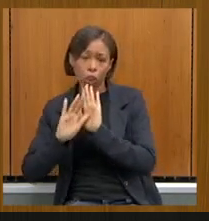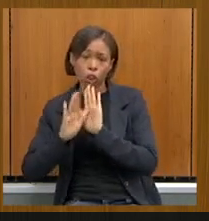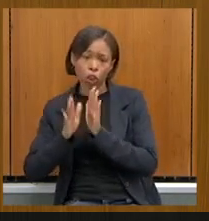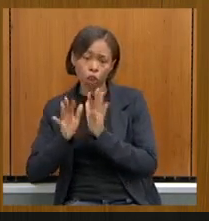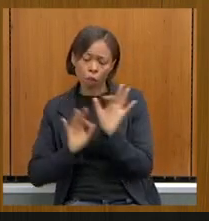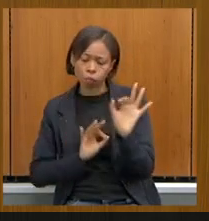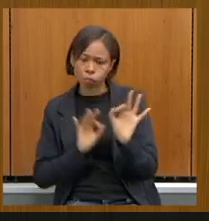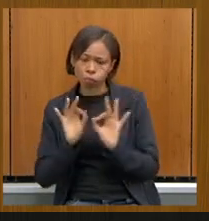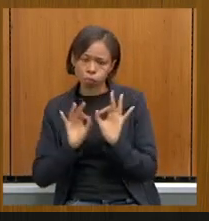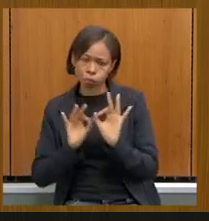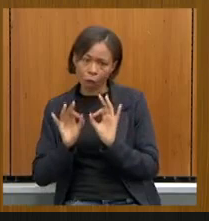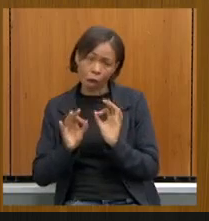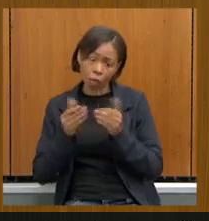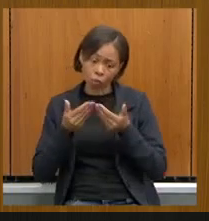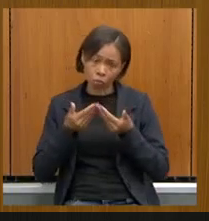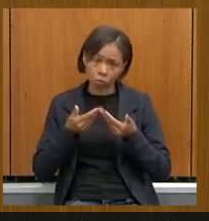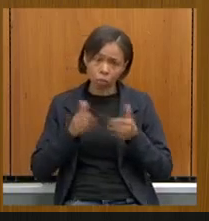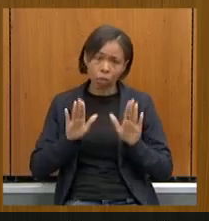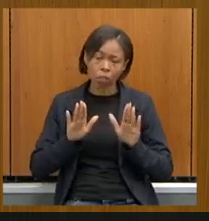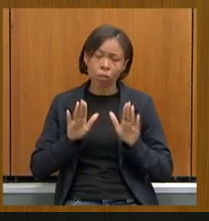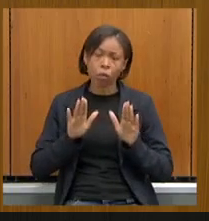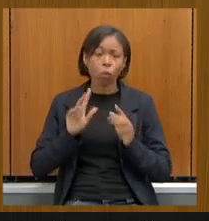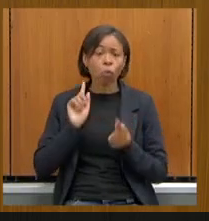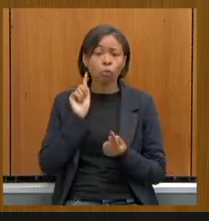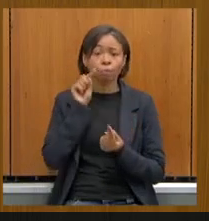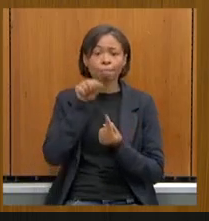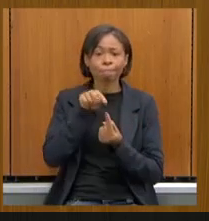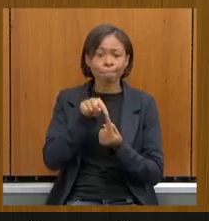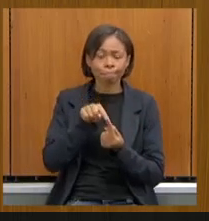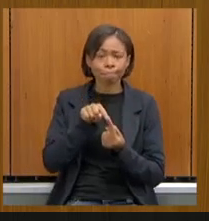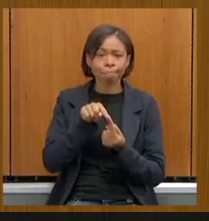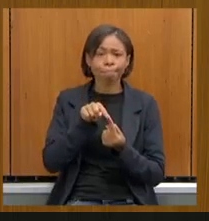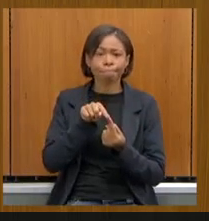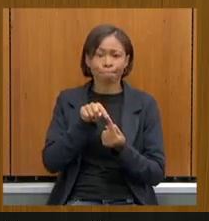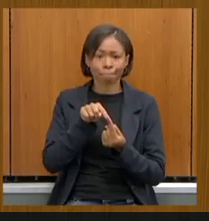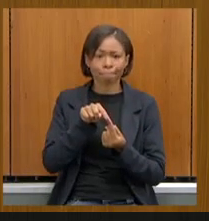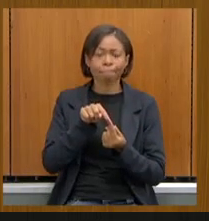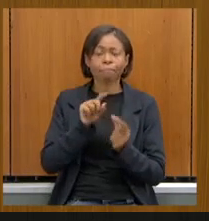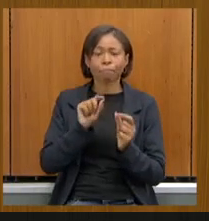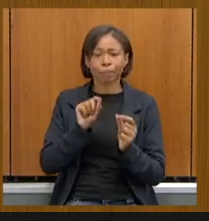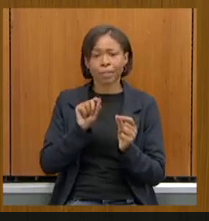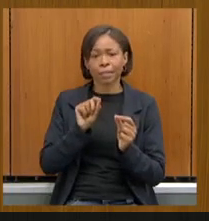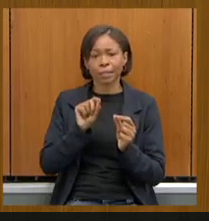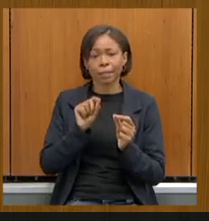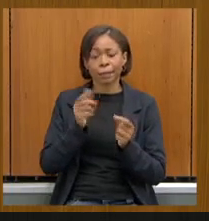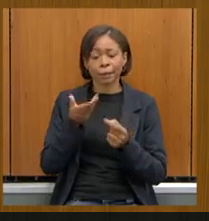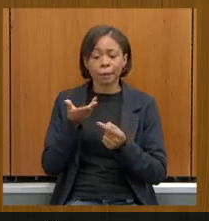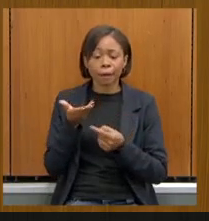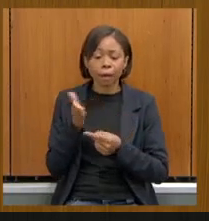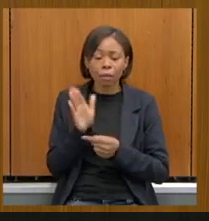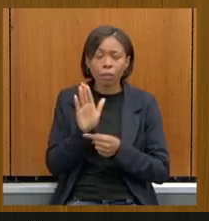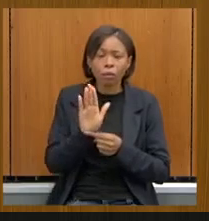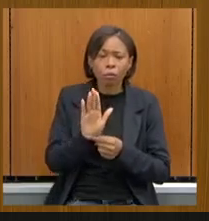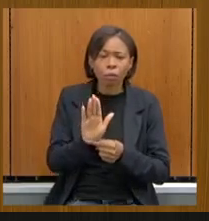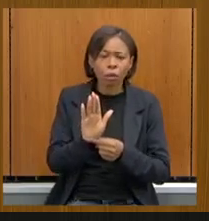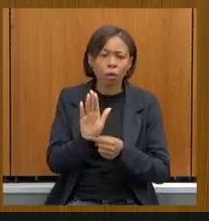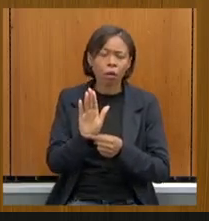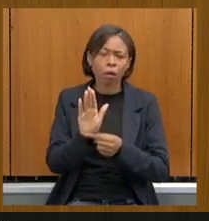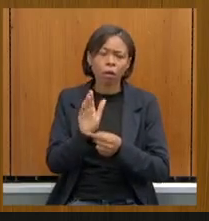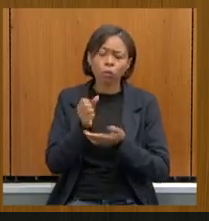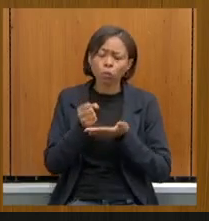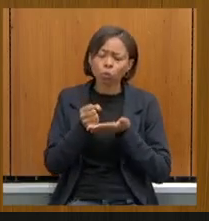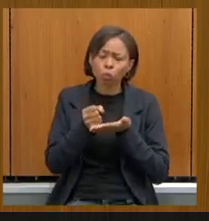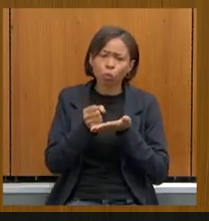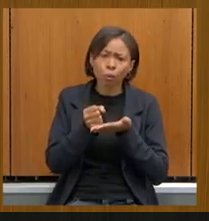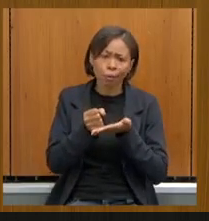lançados, para poder realmente levar um aconchego e um socorro